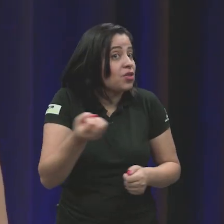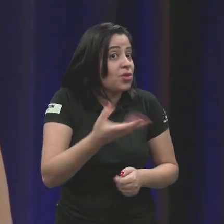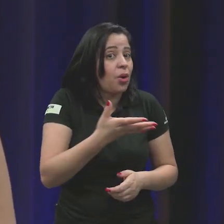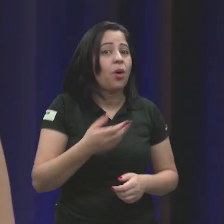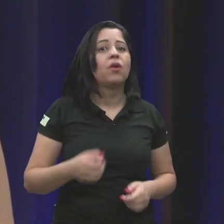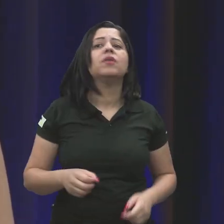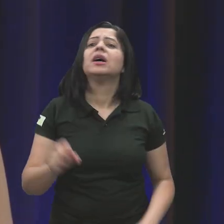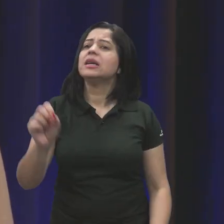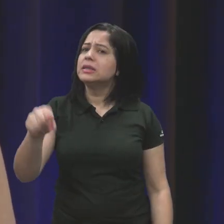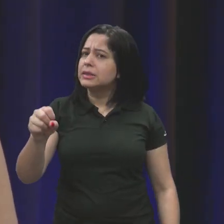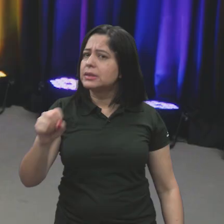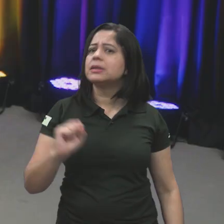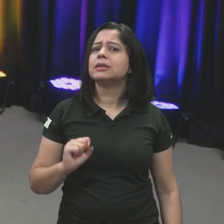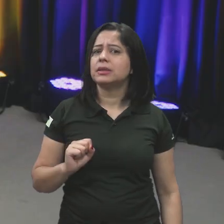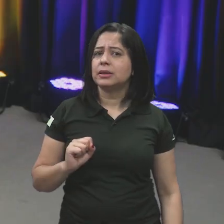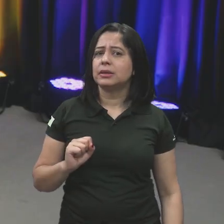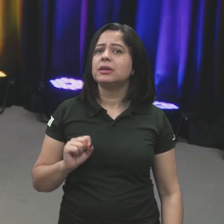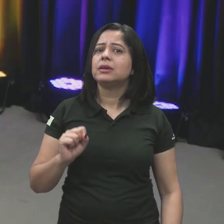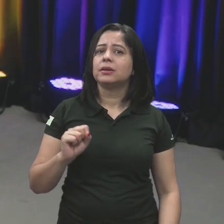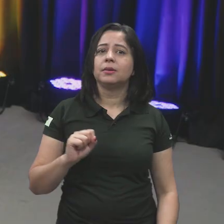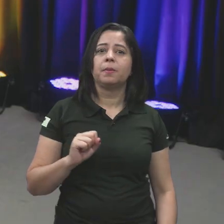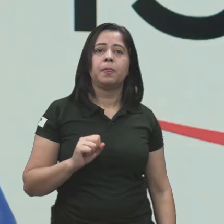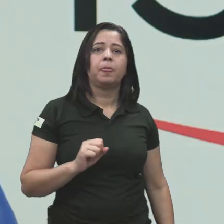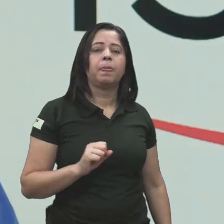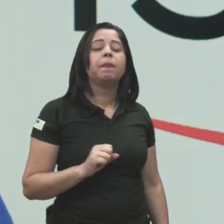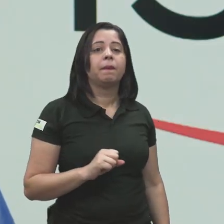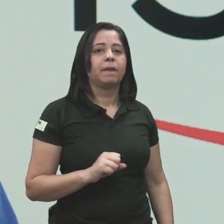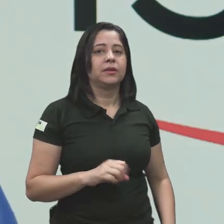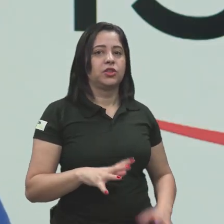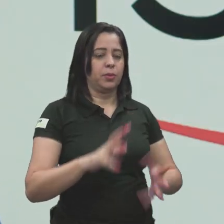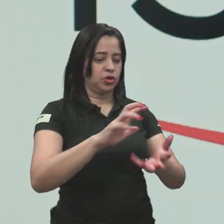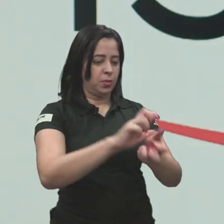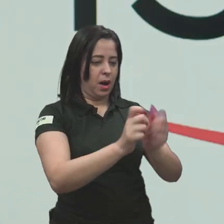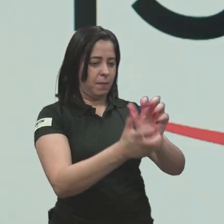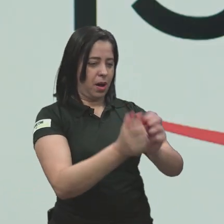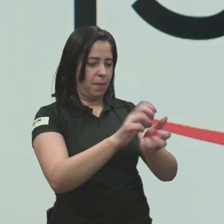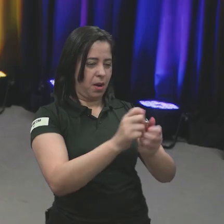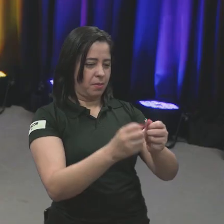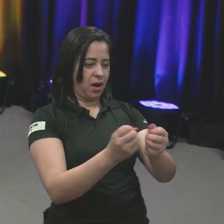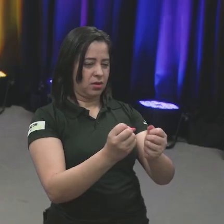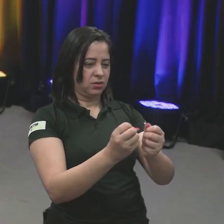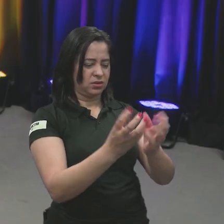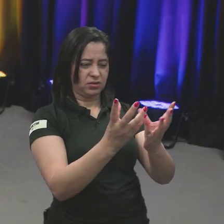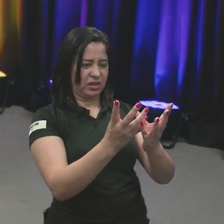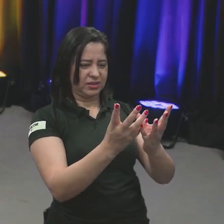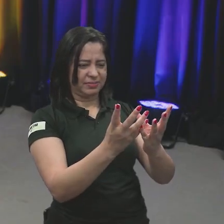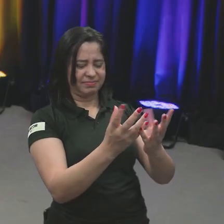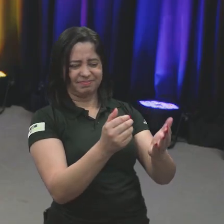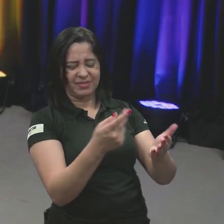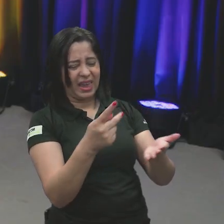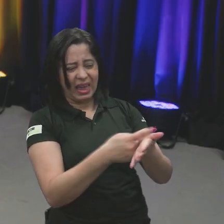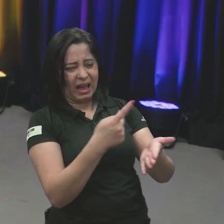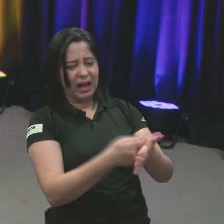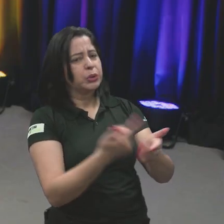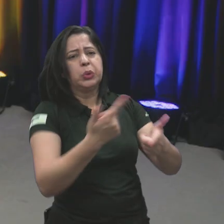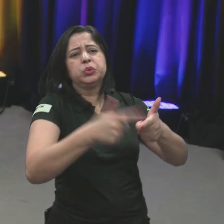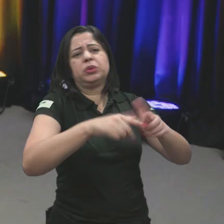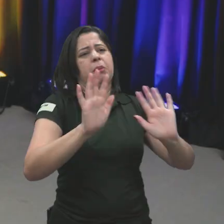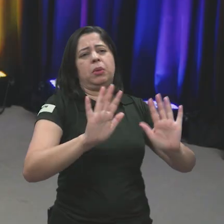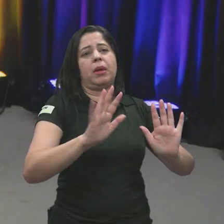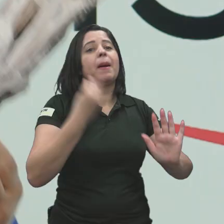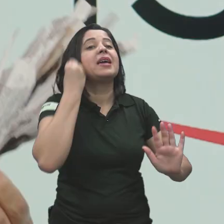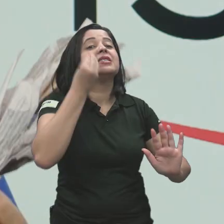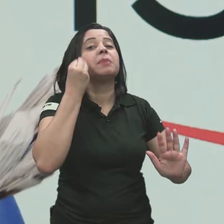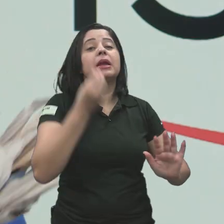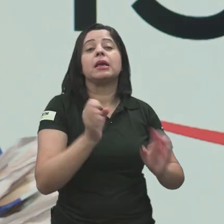tem um caminho, né? Já brincou, você construiu, você já está brincando. Sim. E fala pra gente do brinquedo que você construiu hoje pra gente